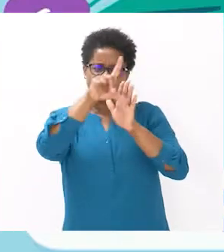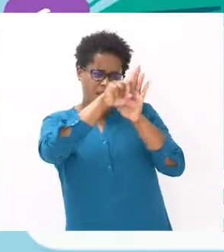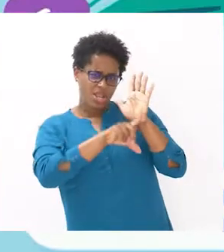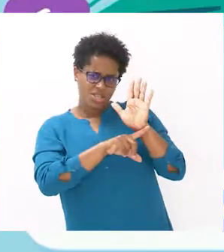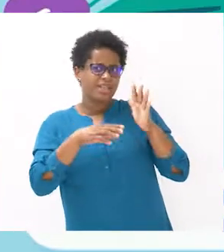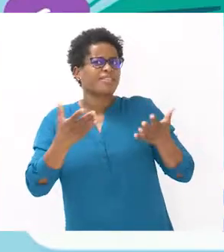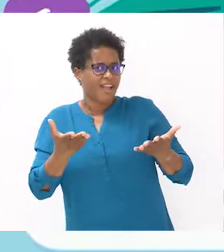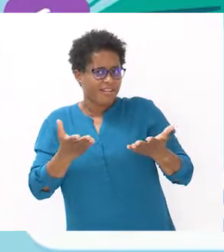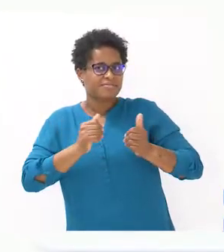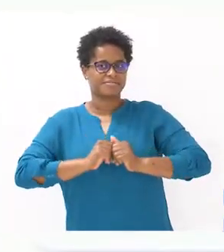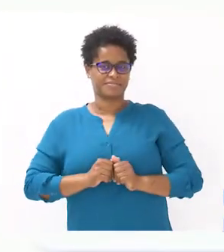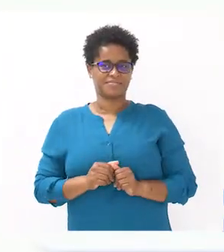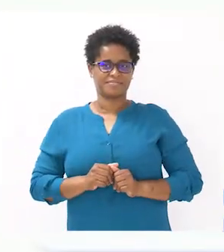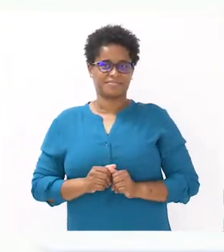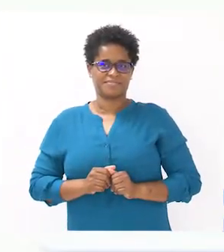Que tal?